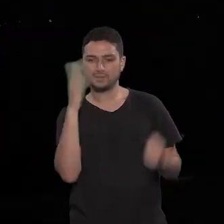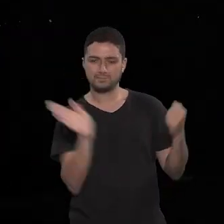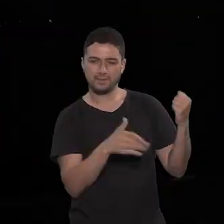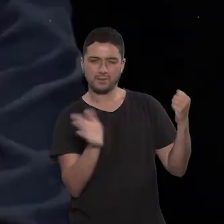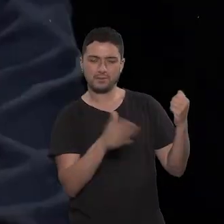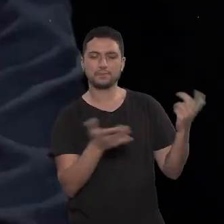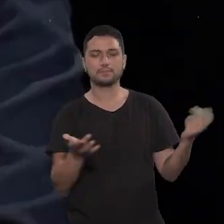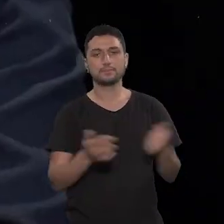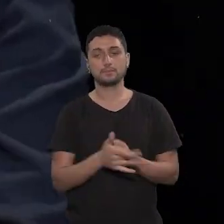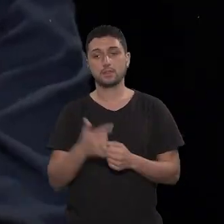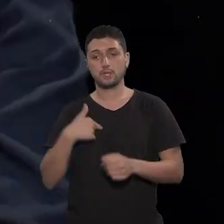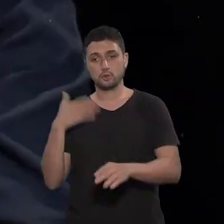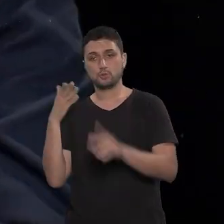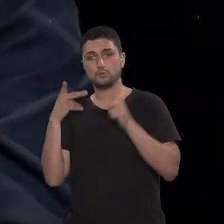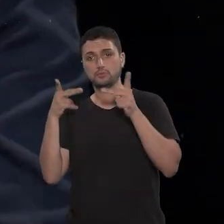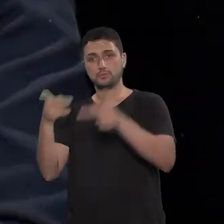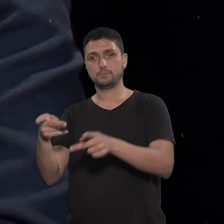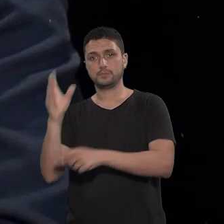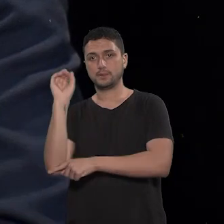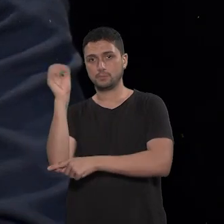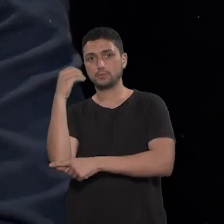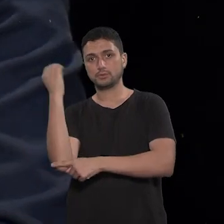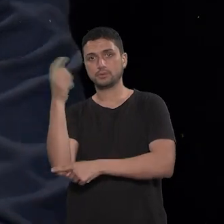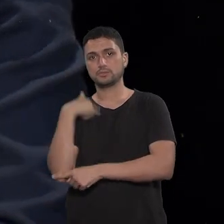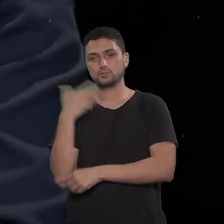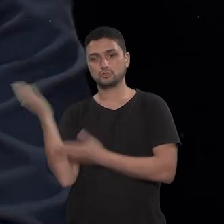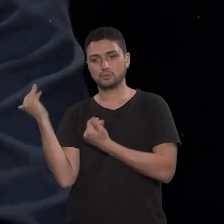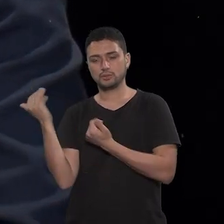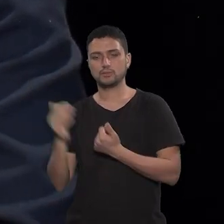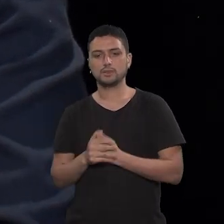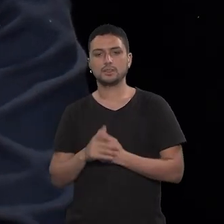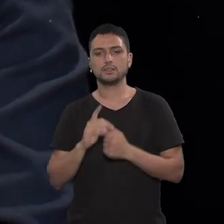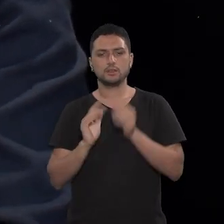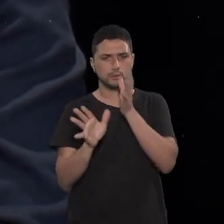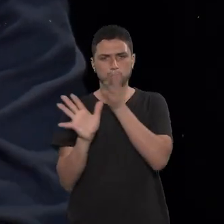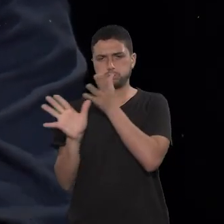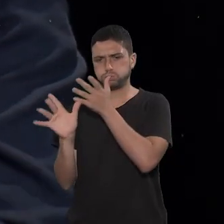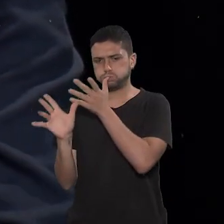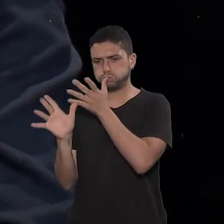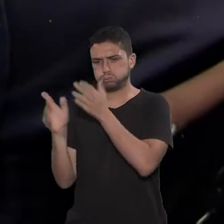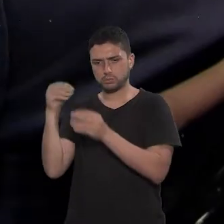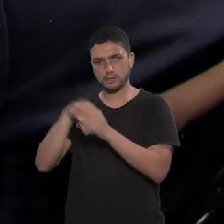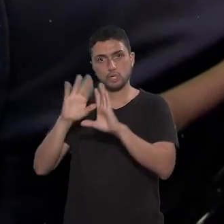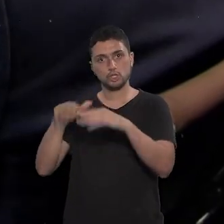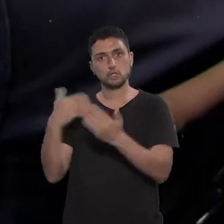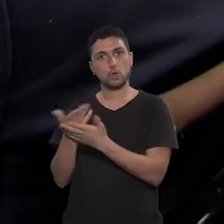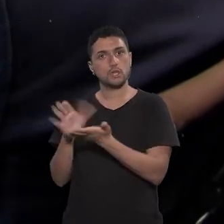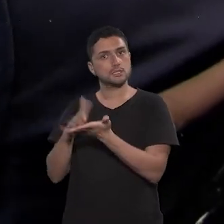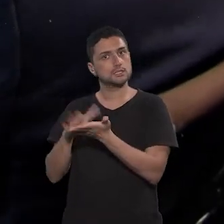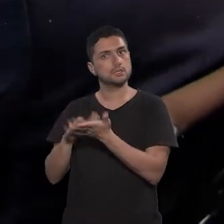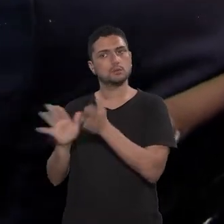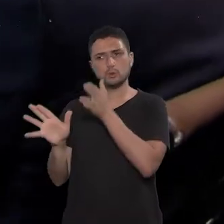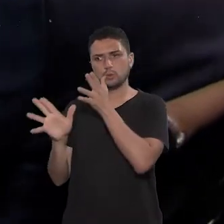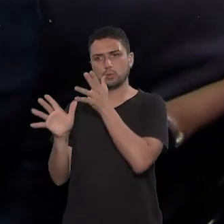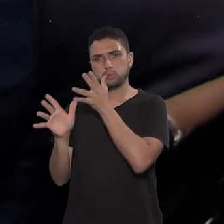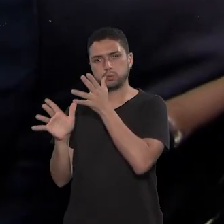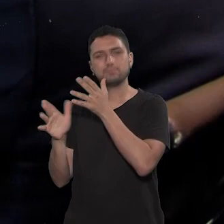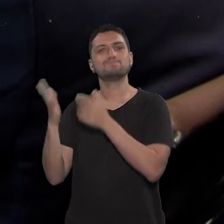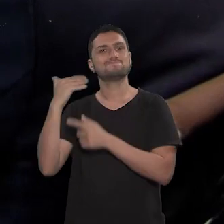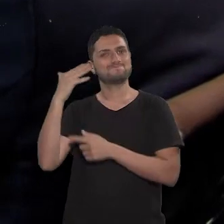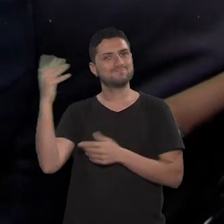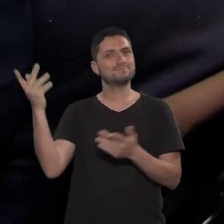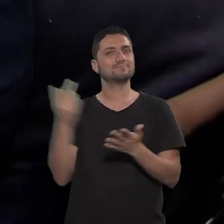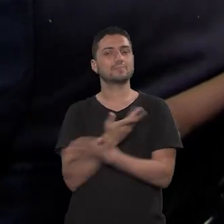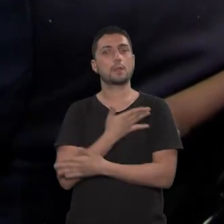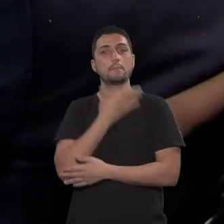uma coisa que eu vi em Porto Alegre, ainda quando jovem, visitei, instrumentos de sopro nas escolas de samba.